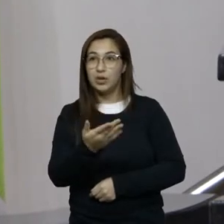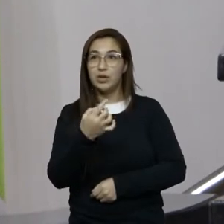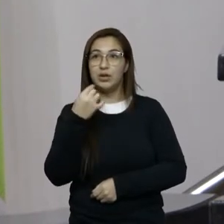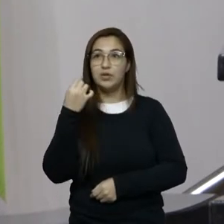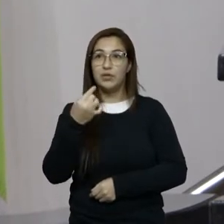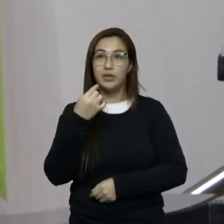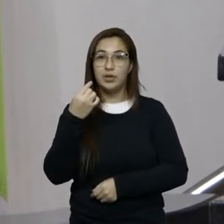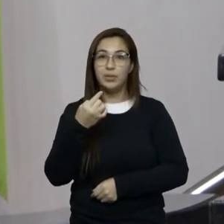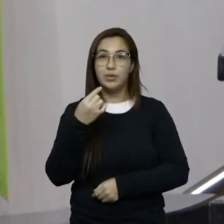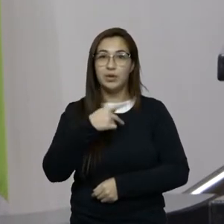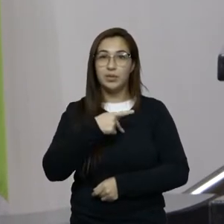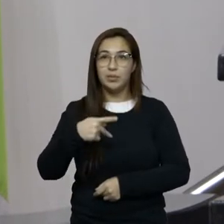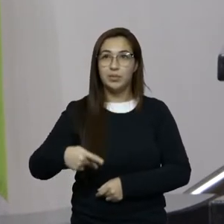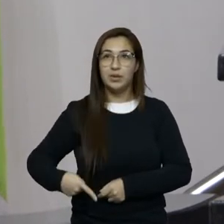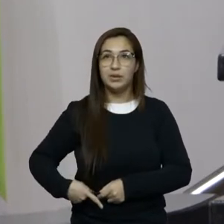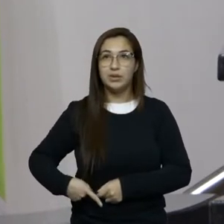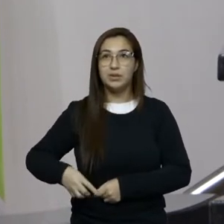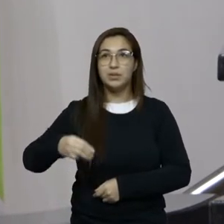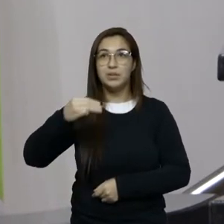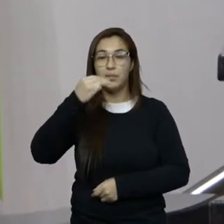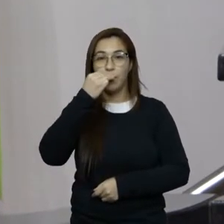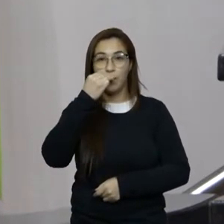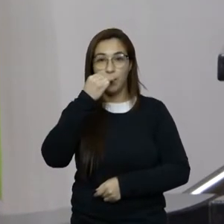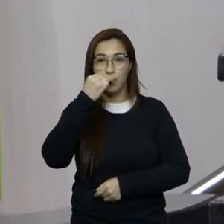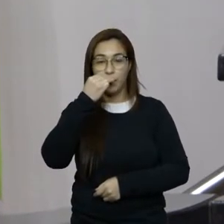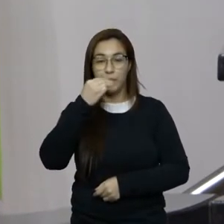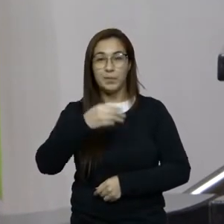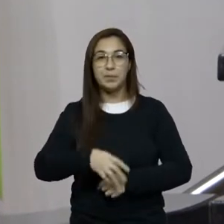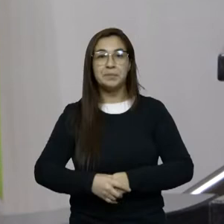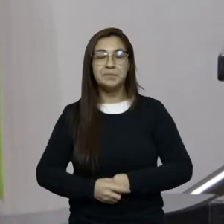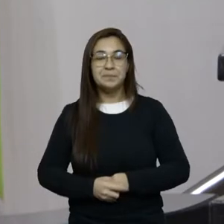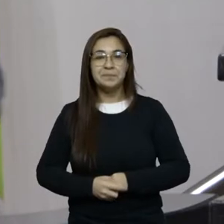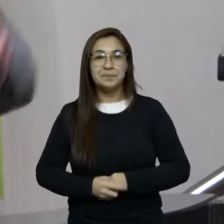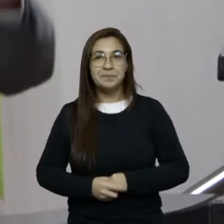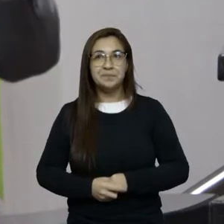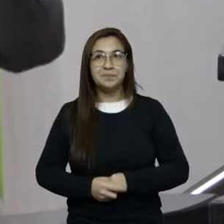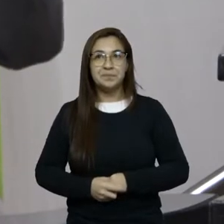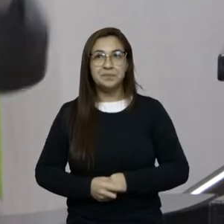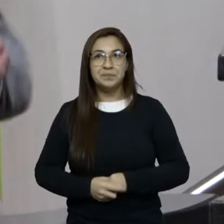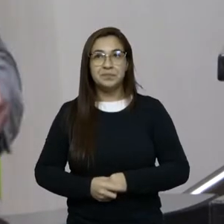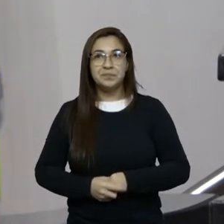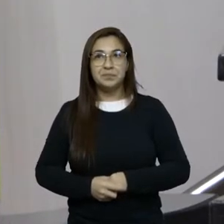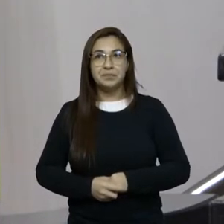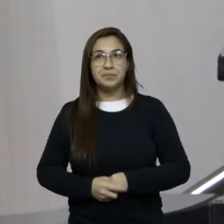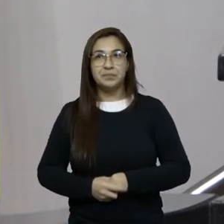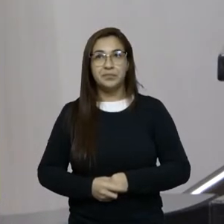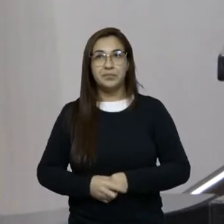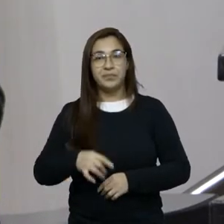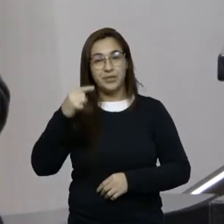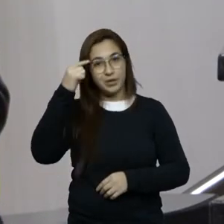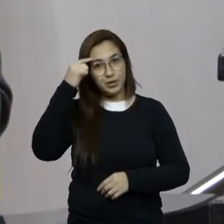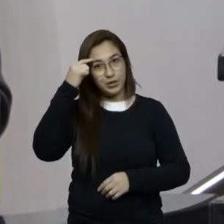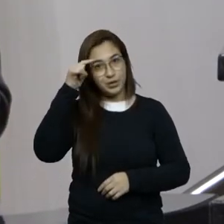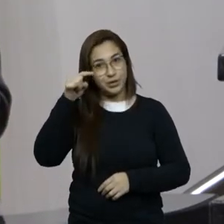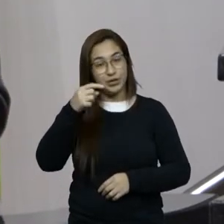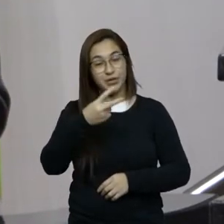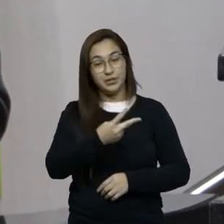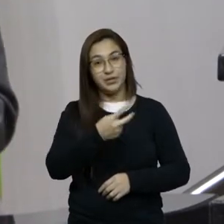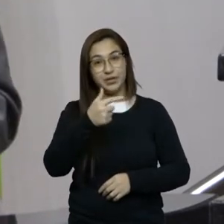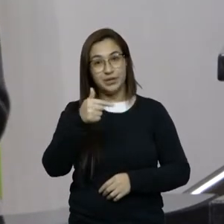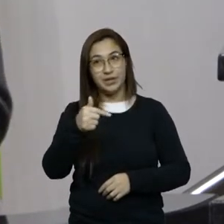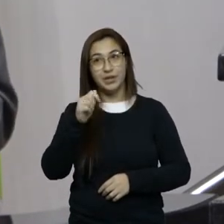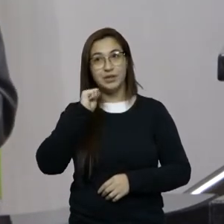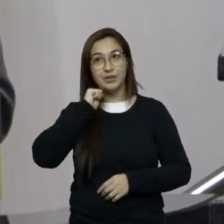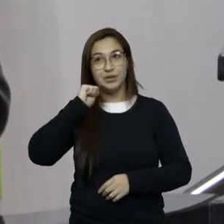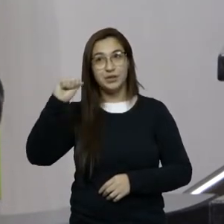Deputado Presidente desta casa Deputado vocês eu penso é de que naquele dia dia vinte e sete de